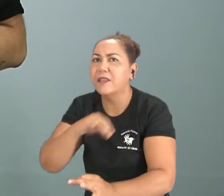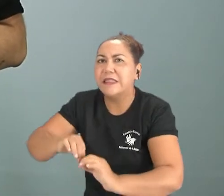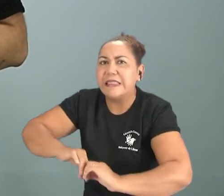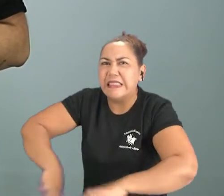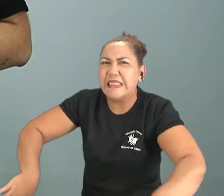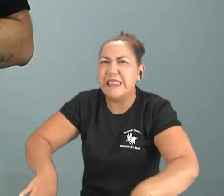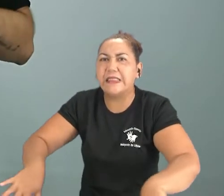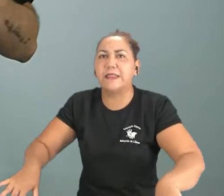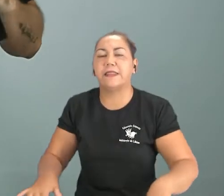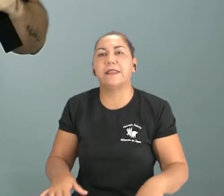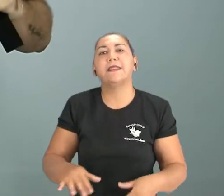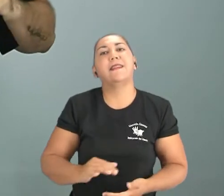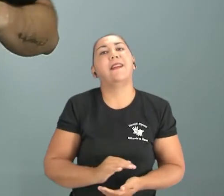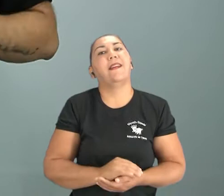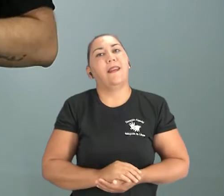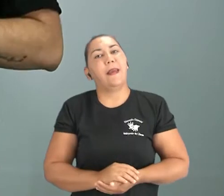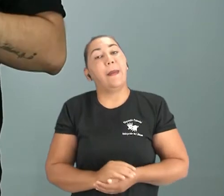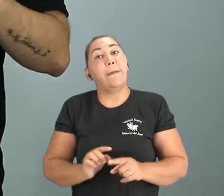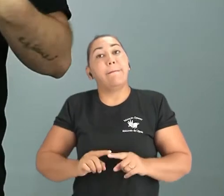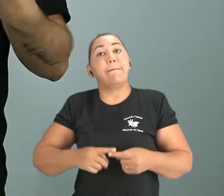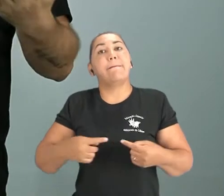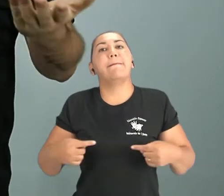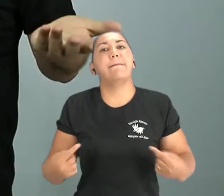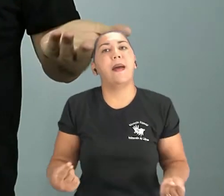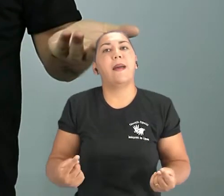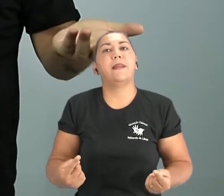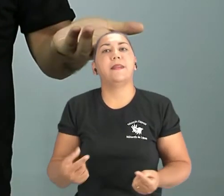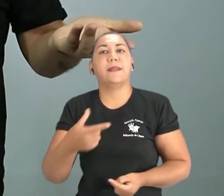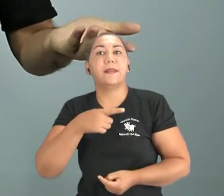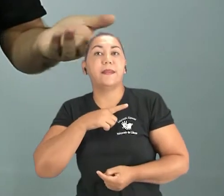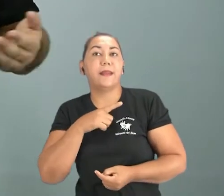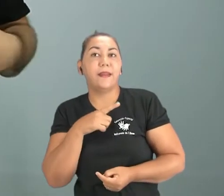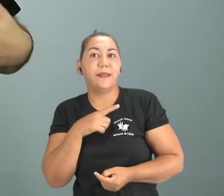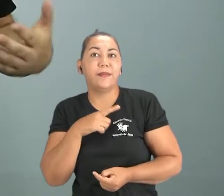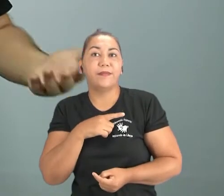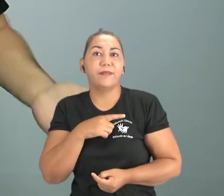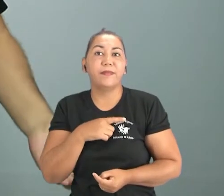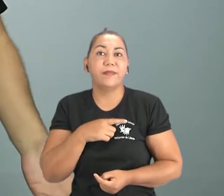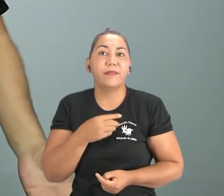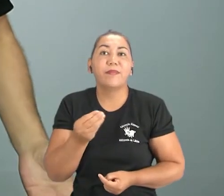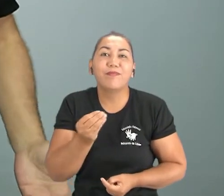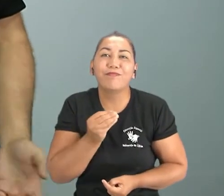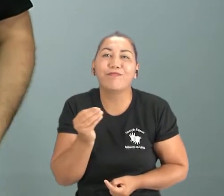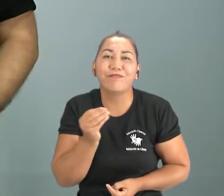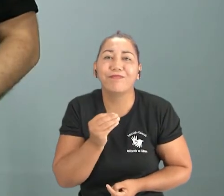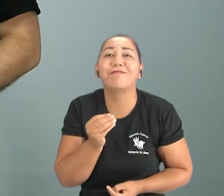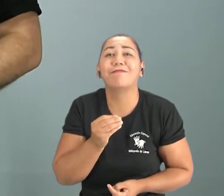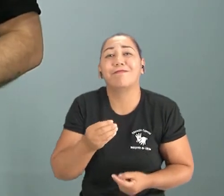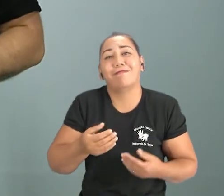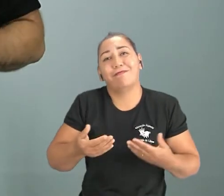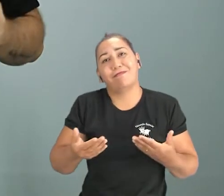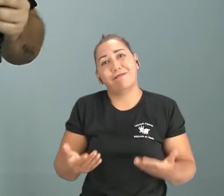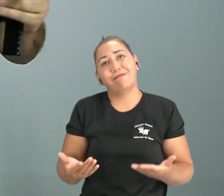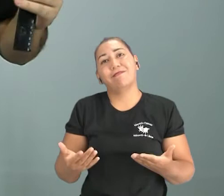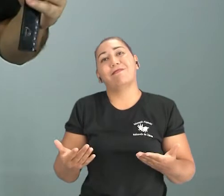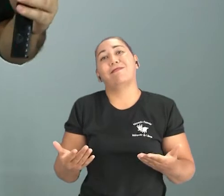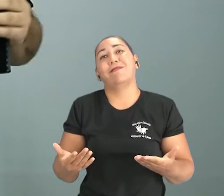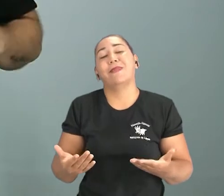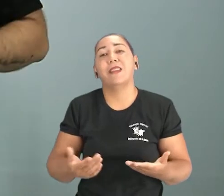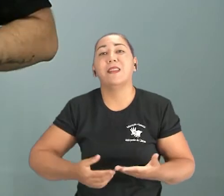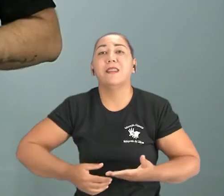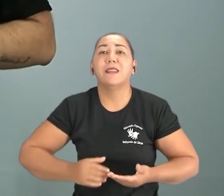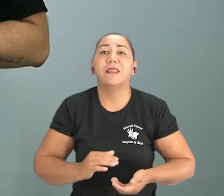caos só que ele tem um ponto fraco todo super-herói né o super-homem tenha